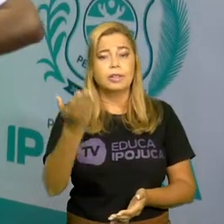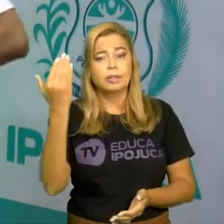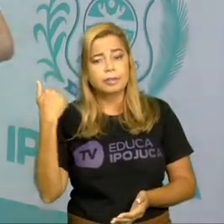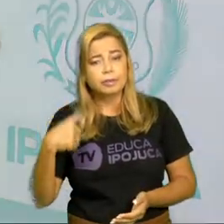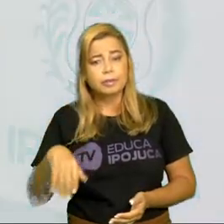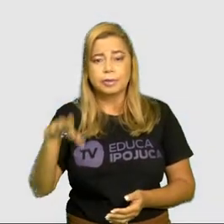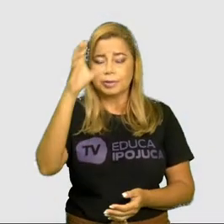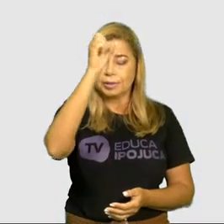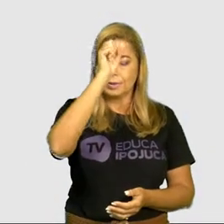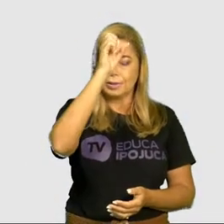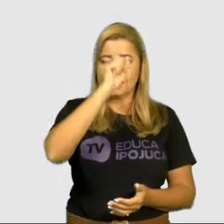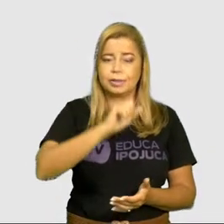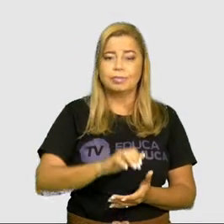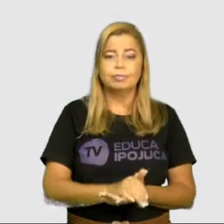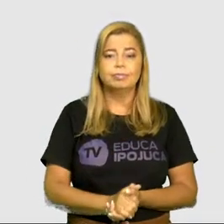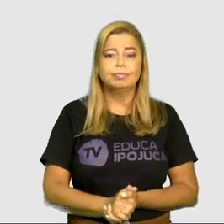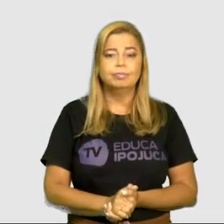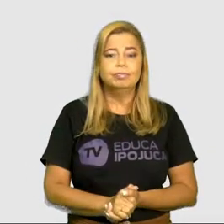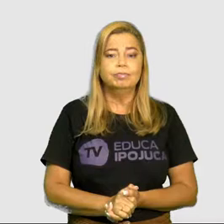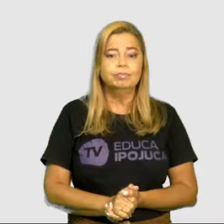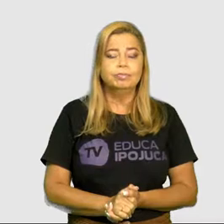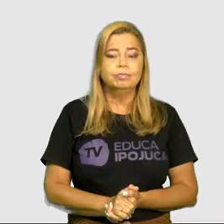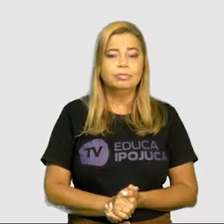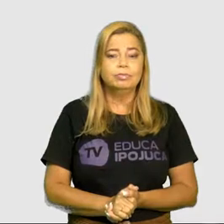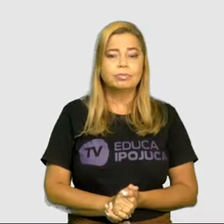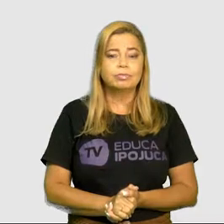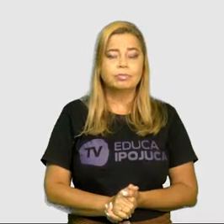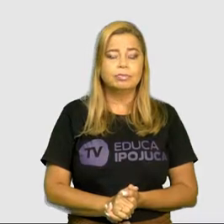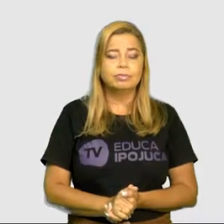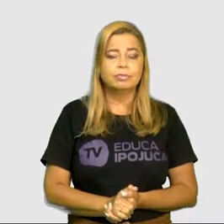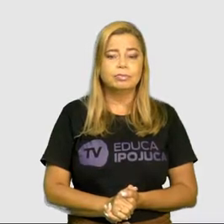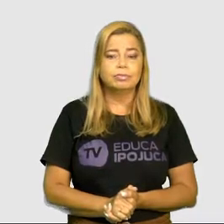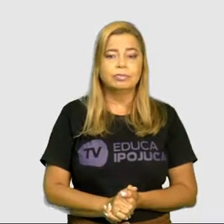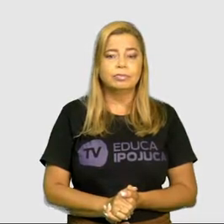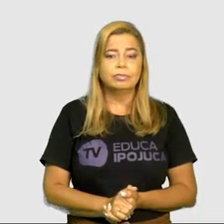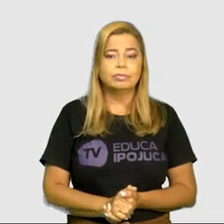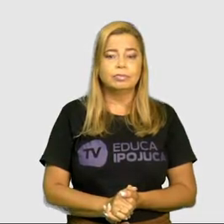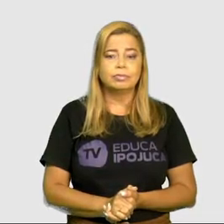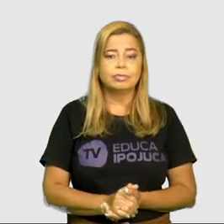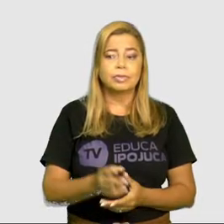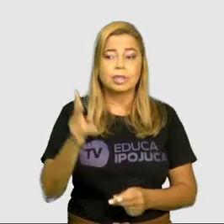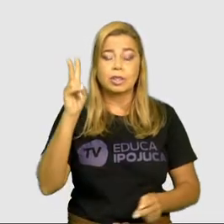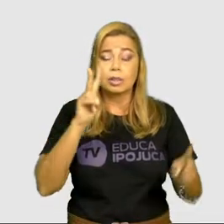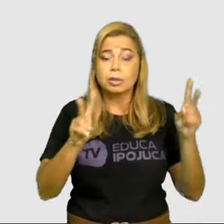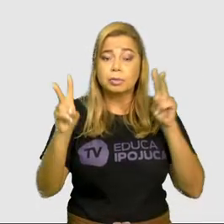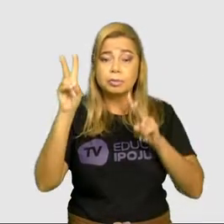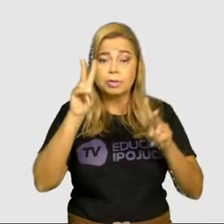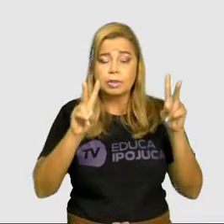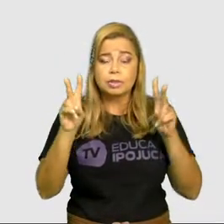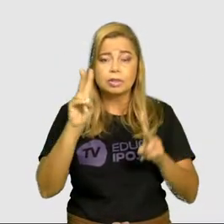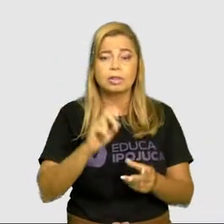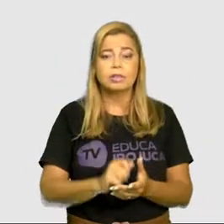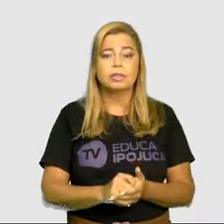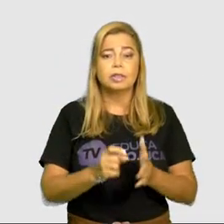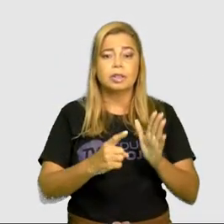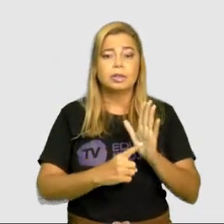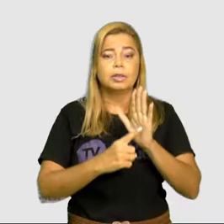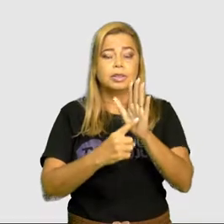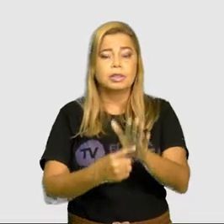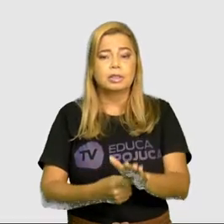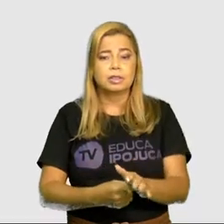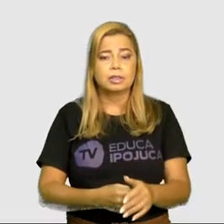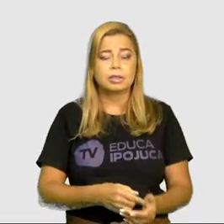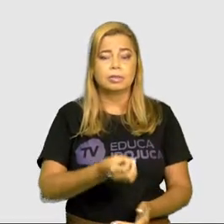observar as nossas fitinhas venham aqui ó observe a representação do